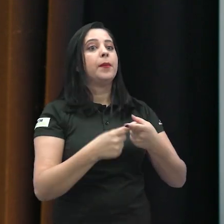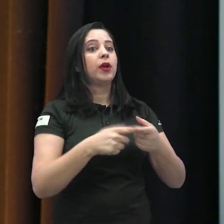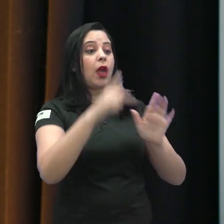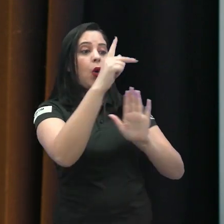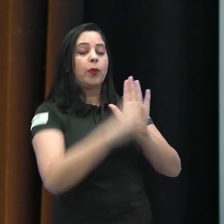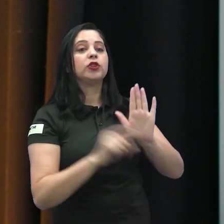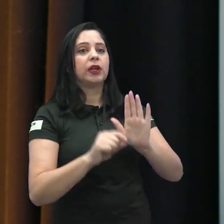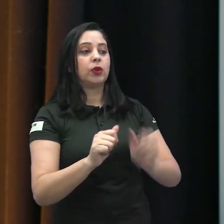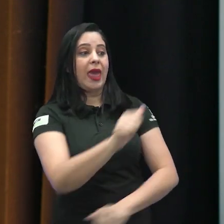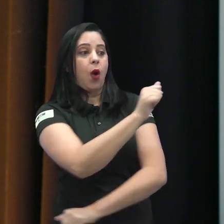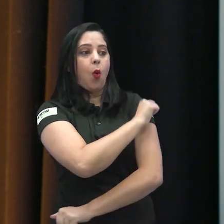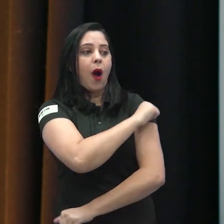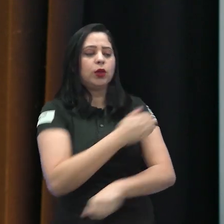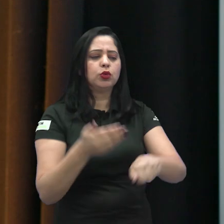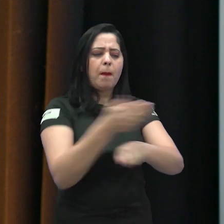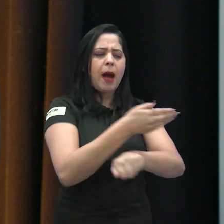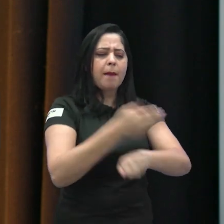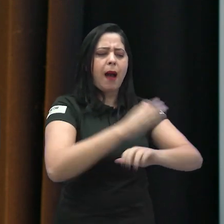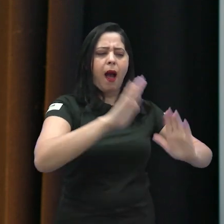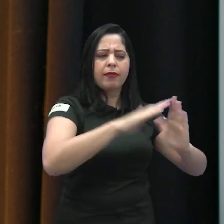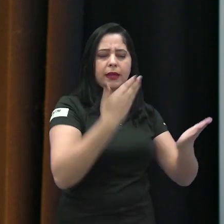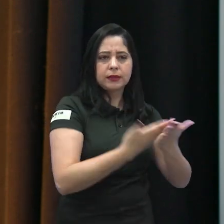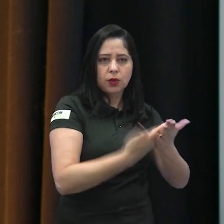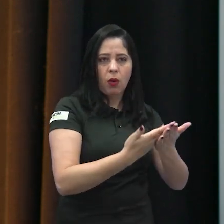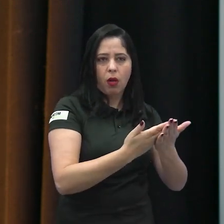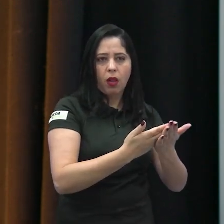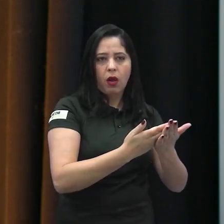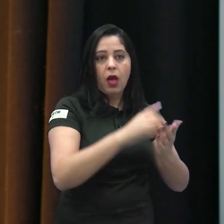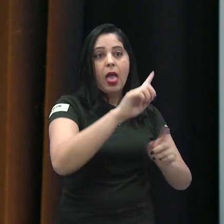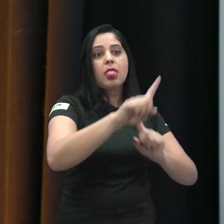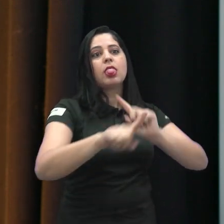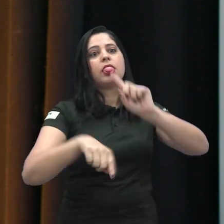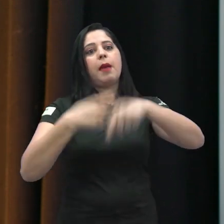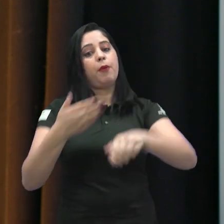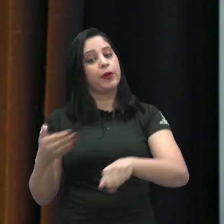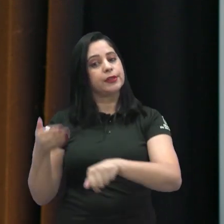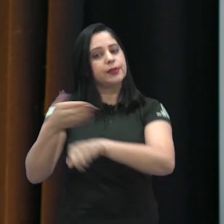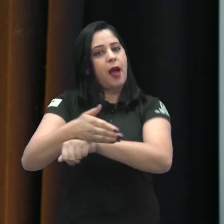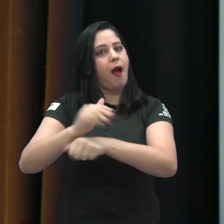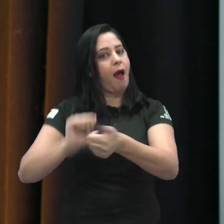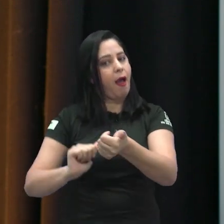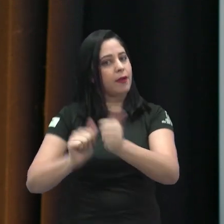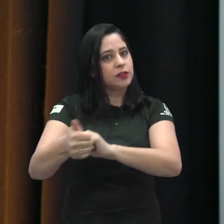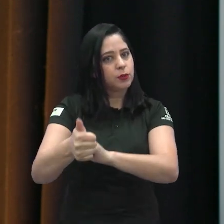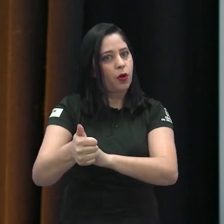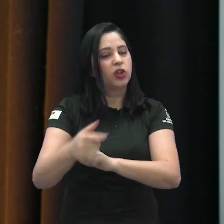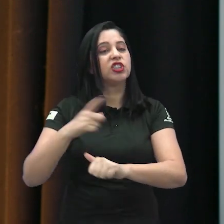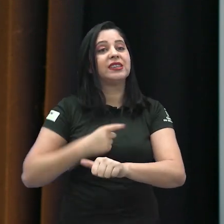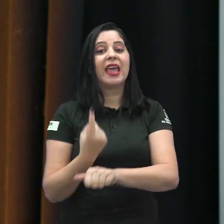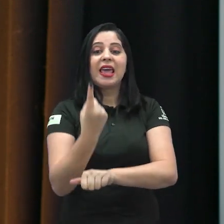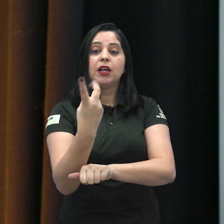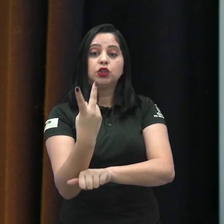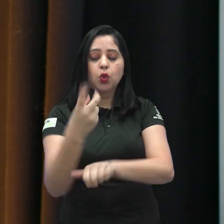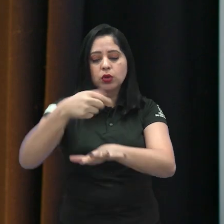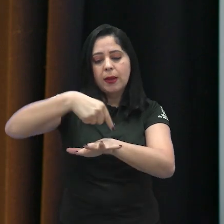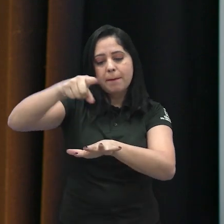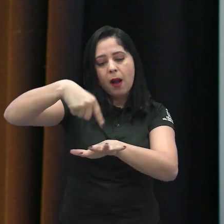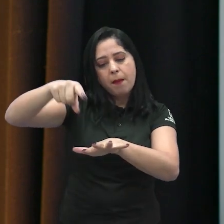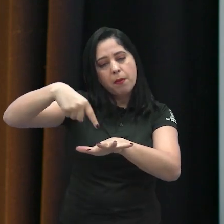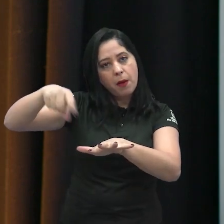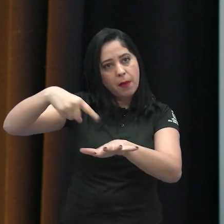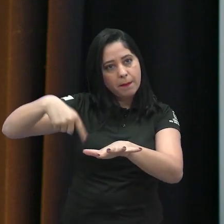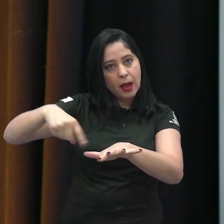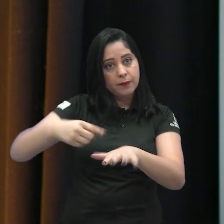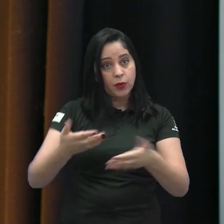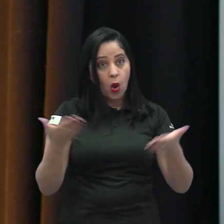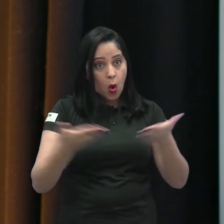projeto de contraturno, os alunos estudam em um período e voltam para a escola no período contrário, para participar de mais de 12 modalidades esportivas.